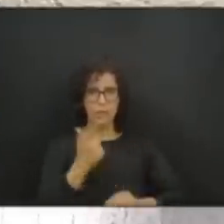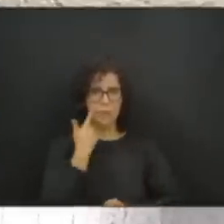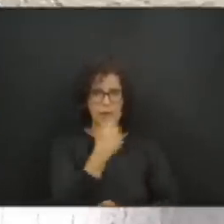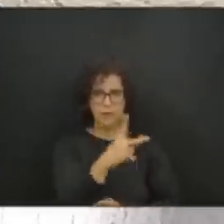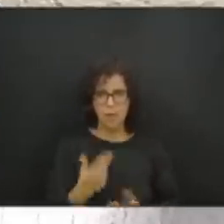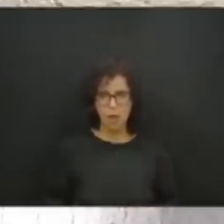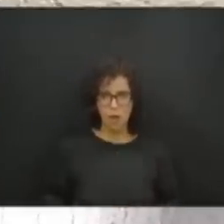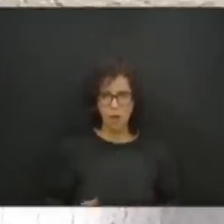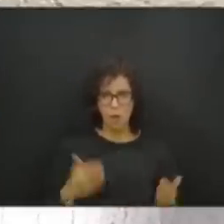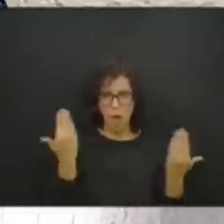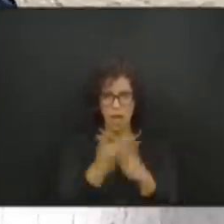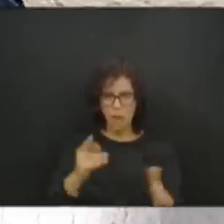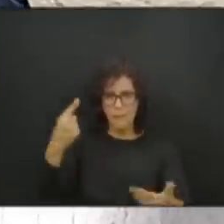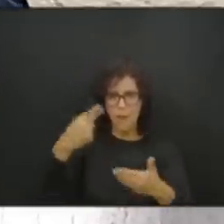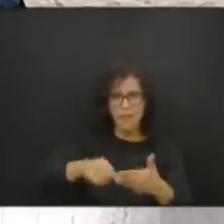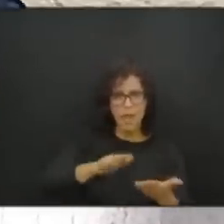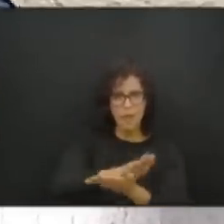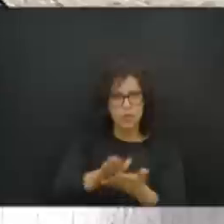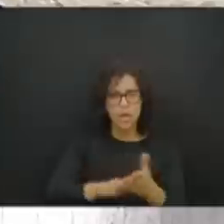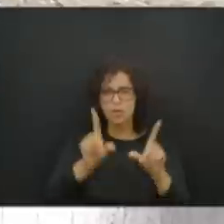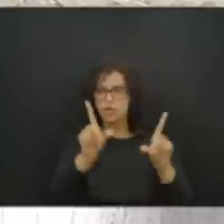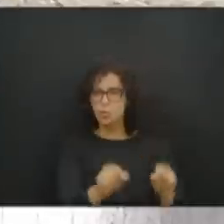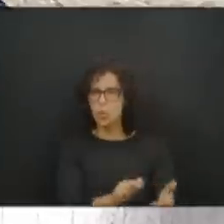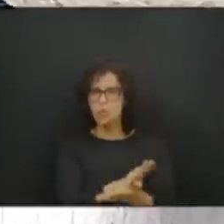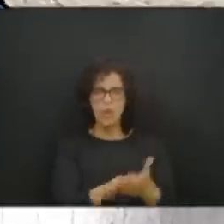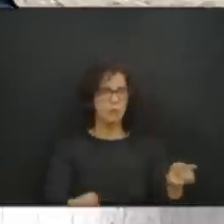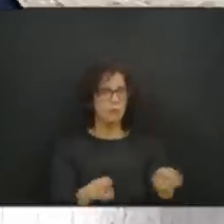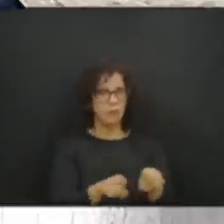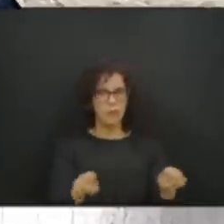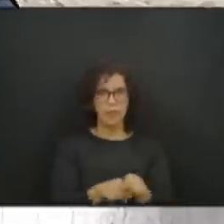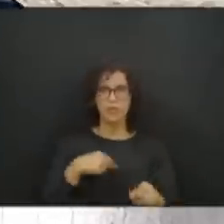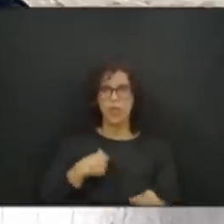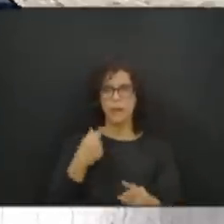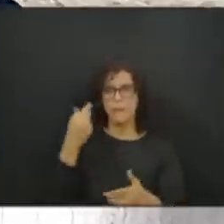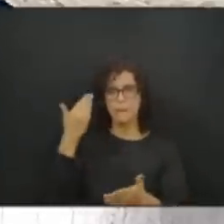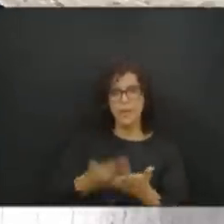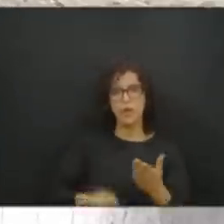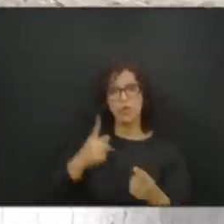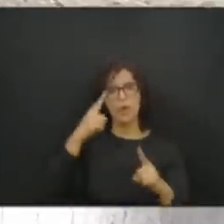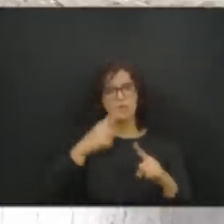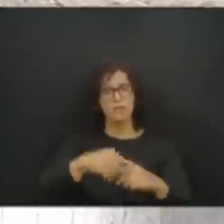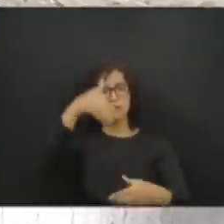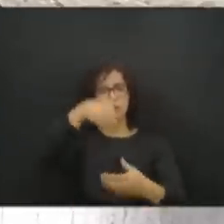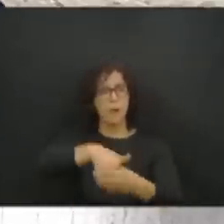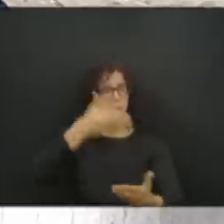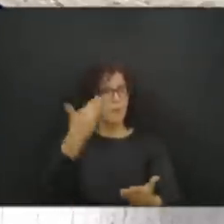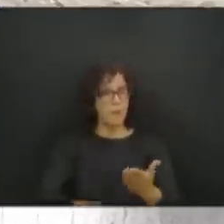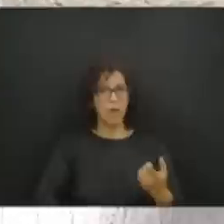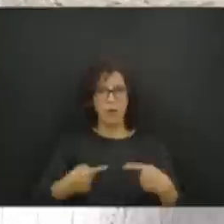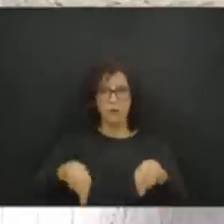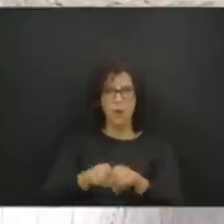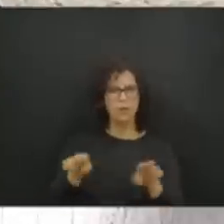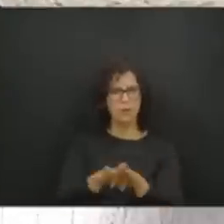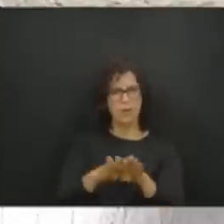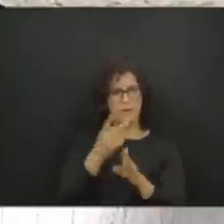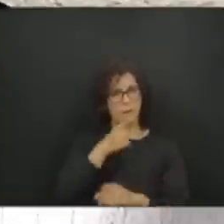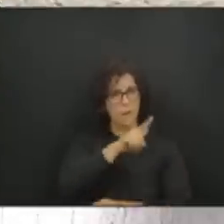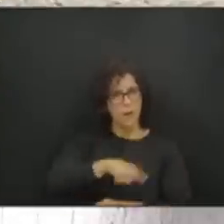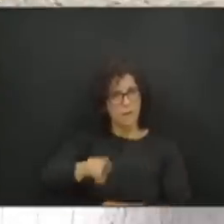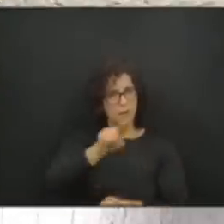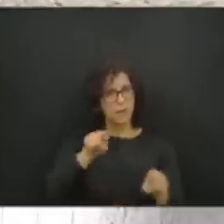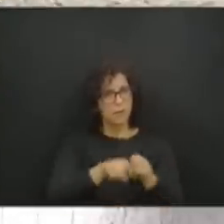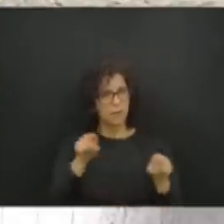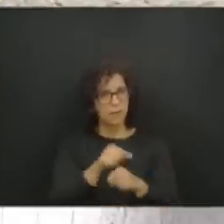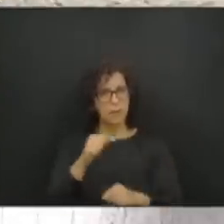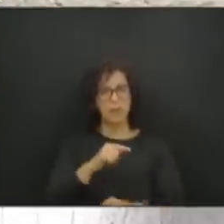Oi não acabou com o pedágio não abaixou já perdeu duas eleições novamente veio dizer aqui para